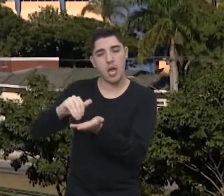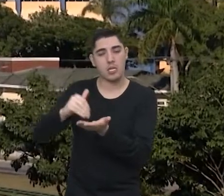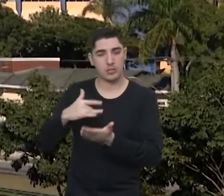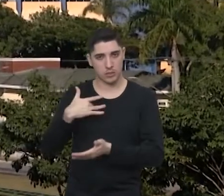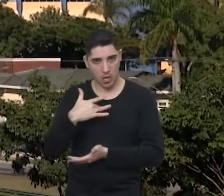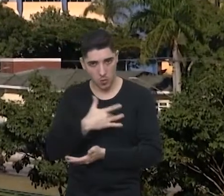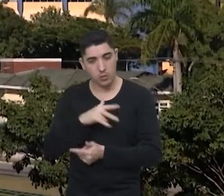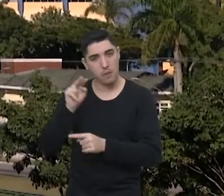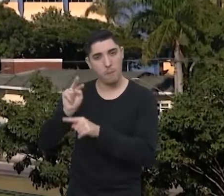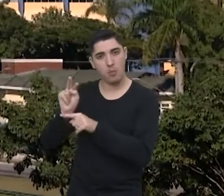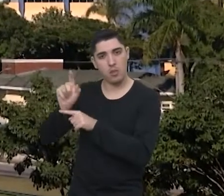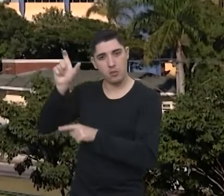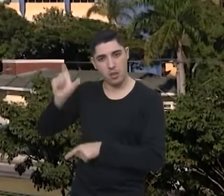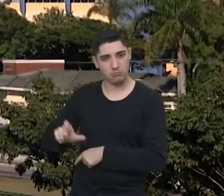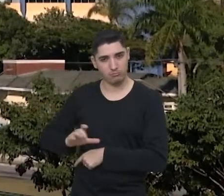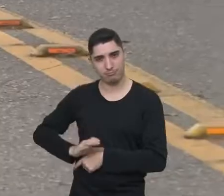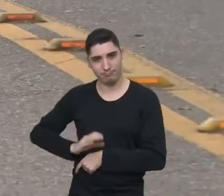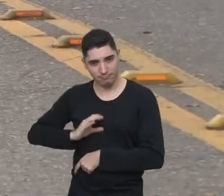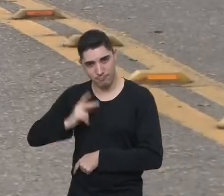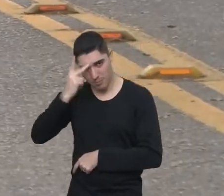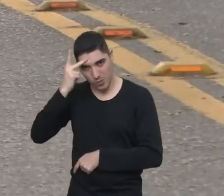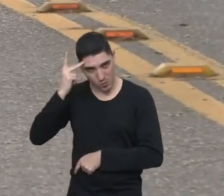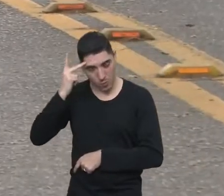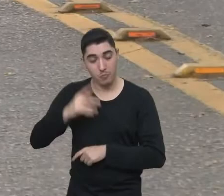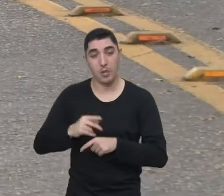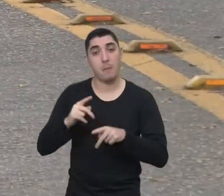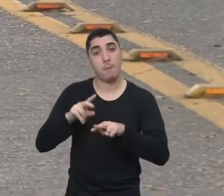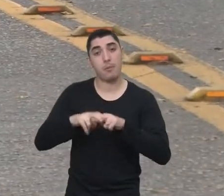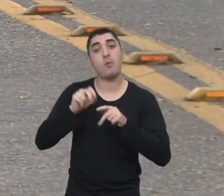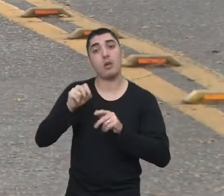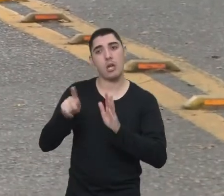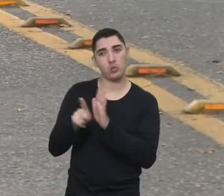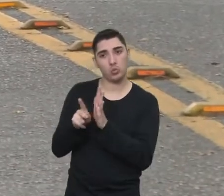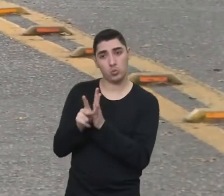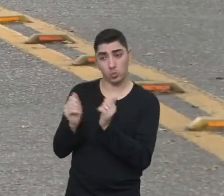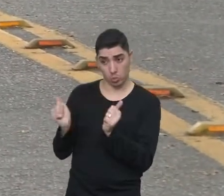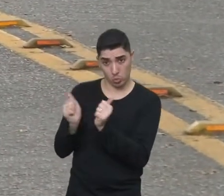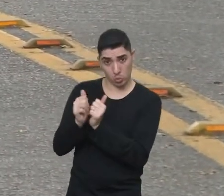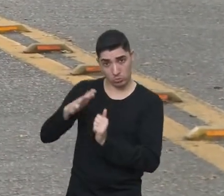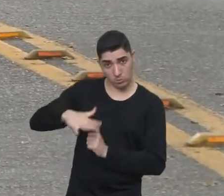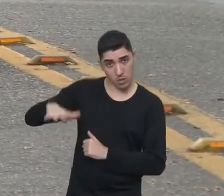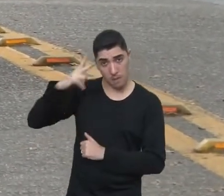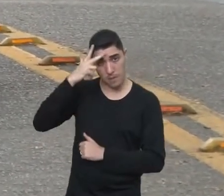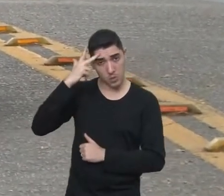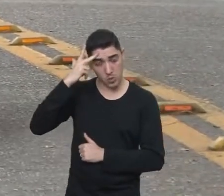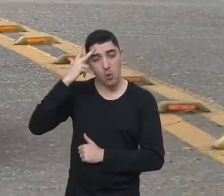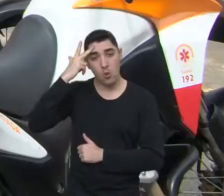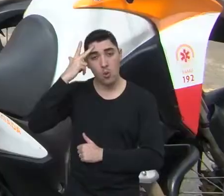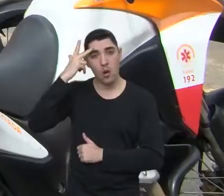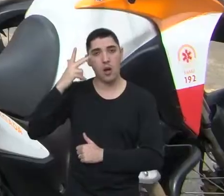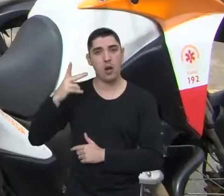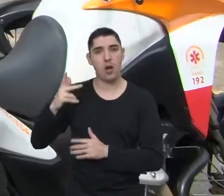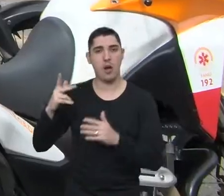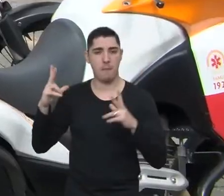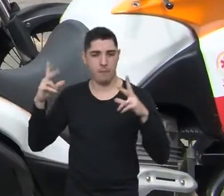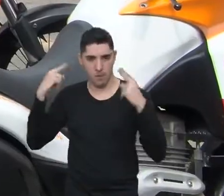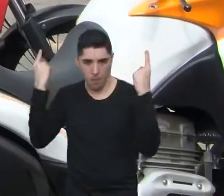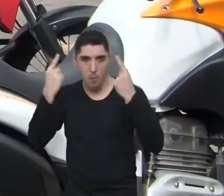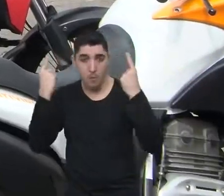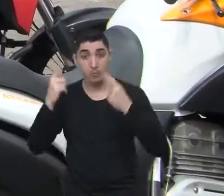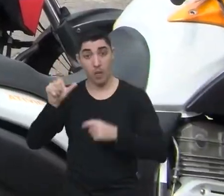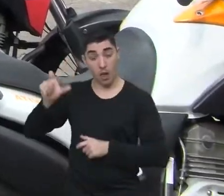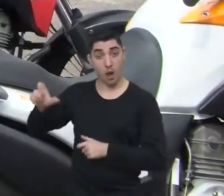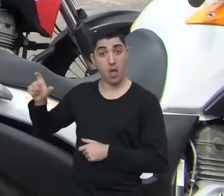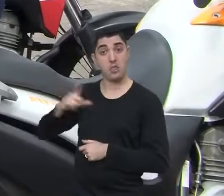de Saúde e Proteção ao Cidadão, que amplia a atividade delegada junto ao Corpo de Bombeiros. Os socorristas